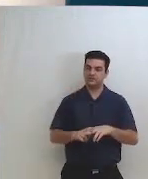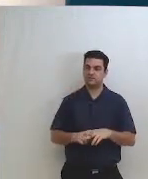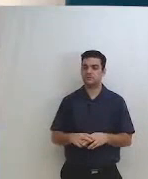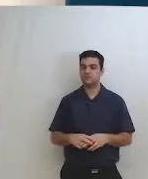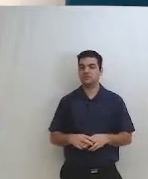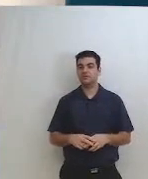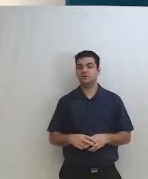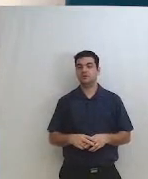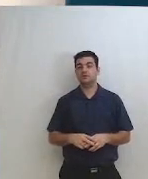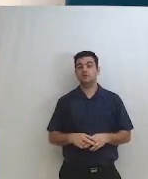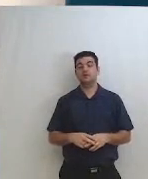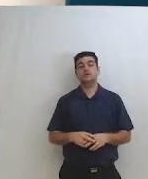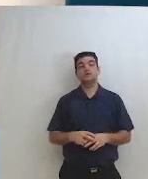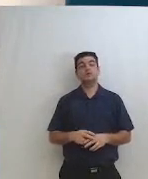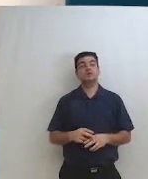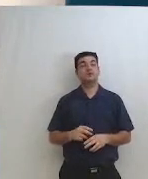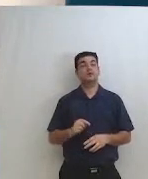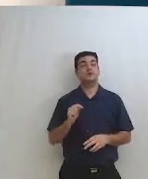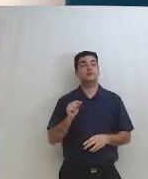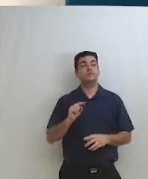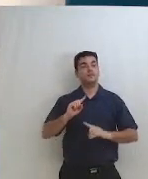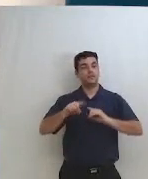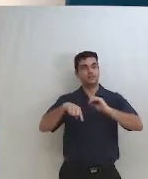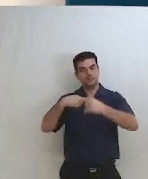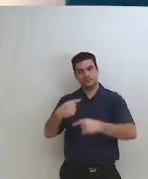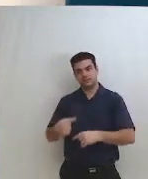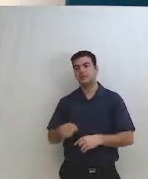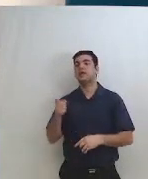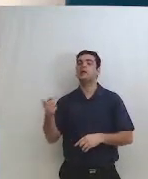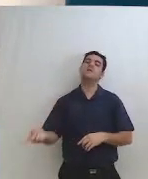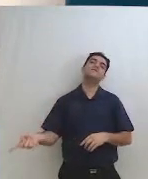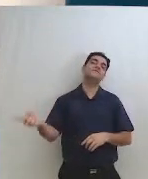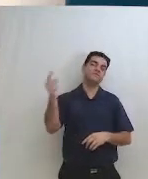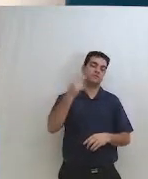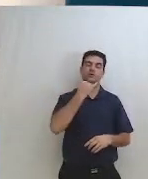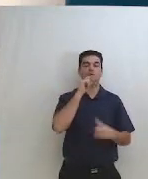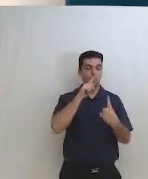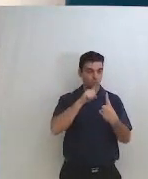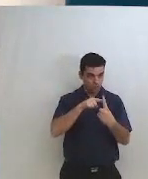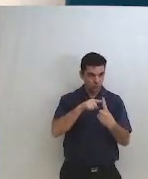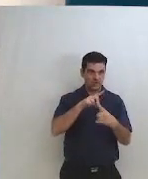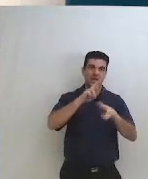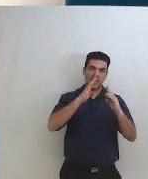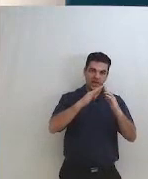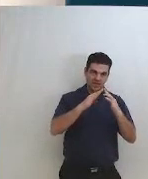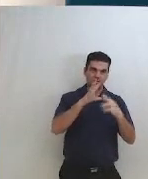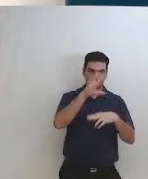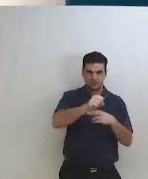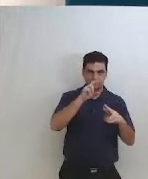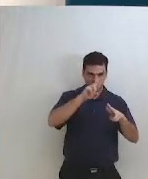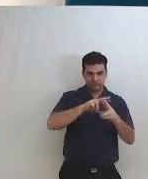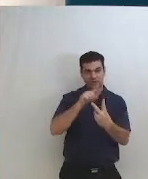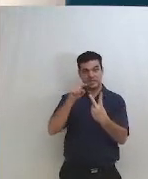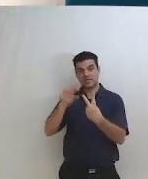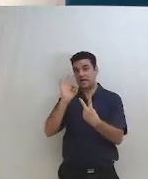casa, todavia depois também se apresenta à justiça. Então, veja, o decreto